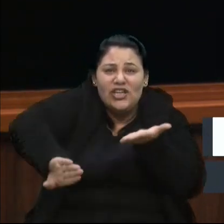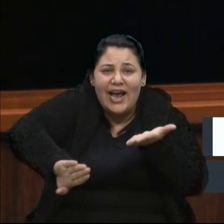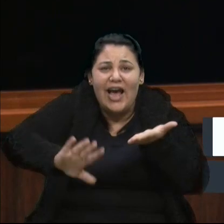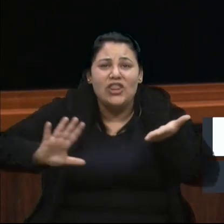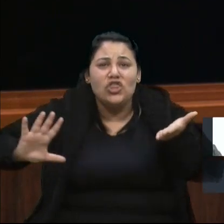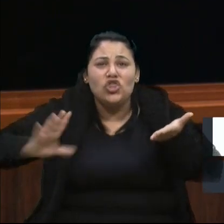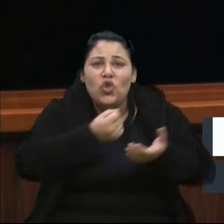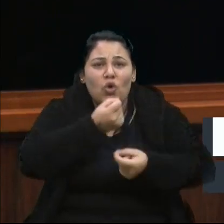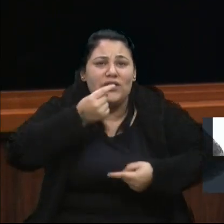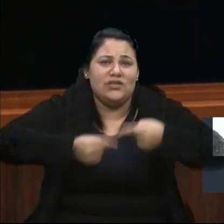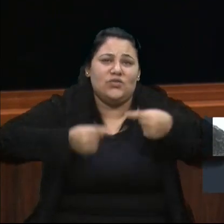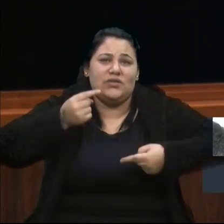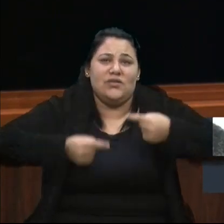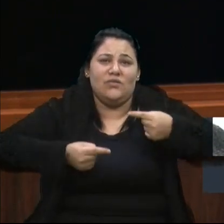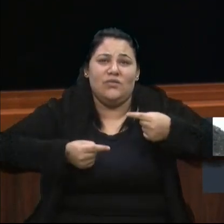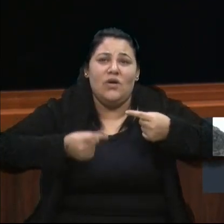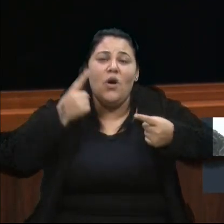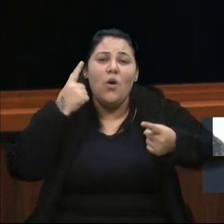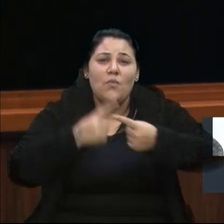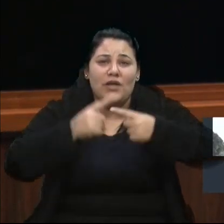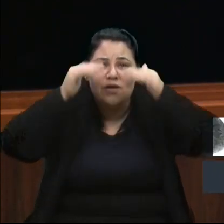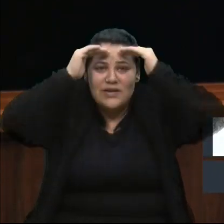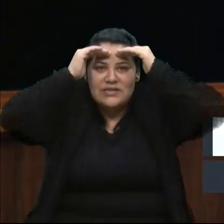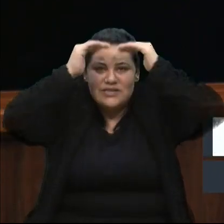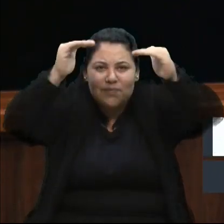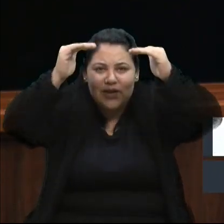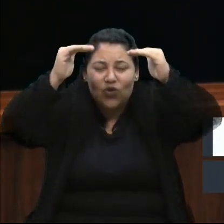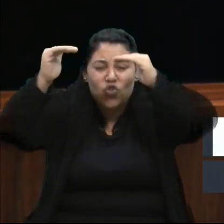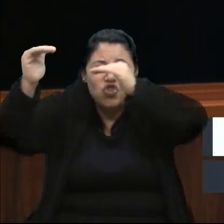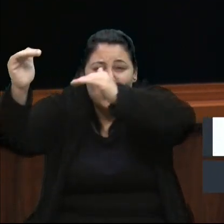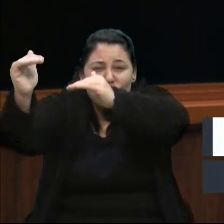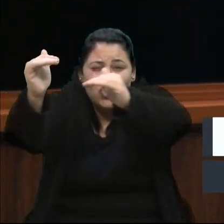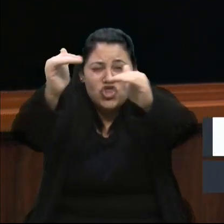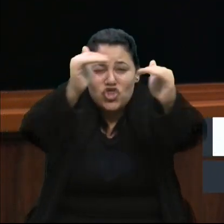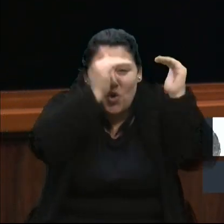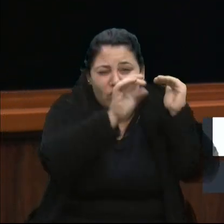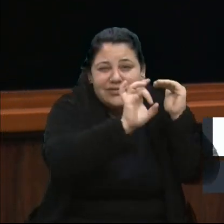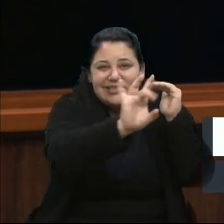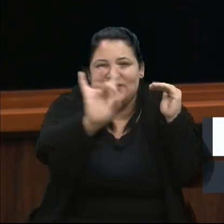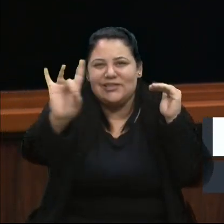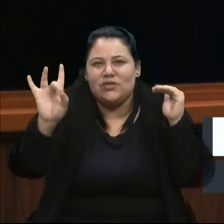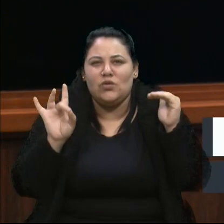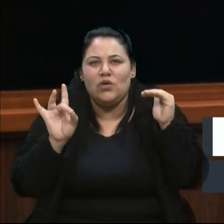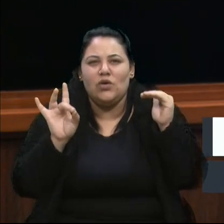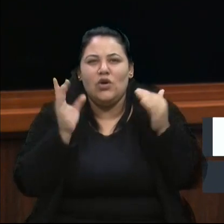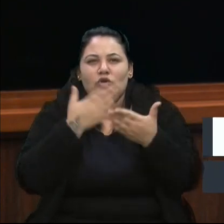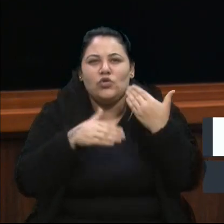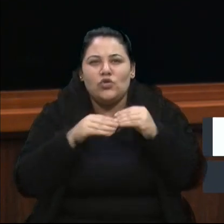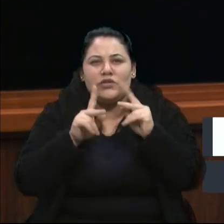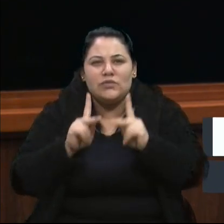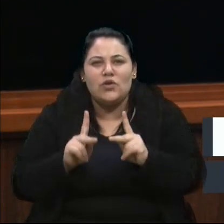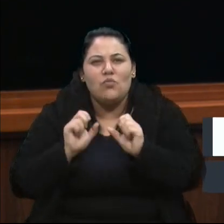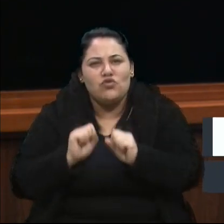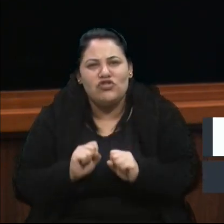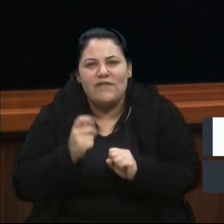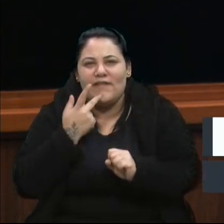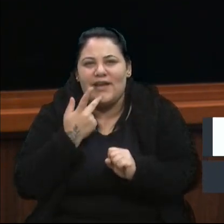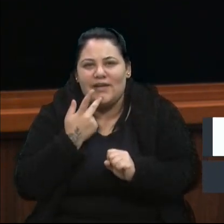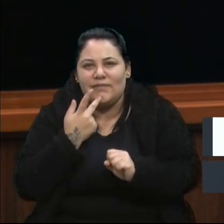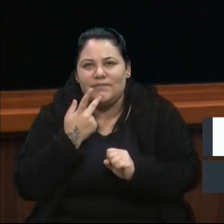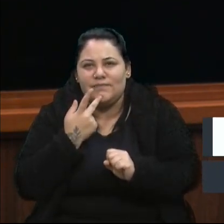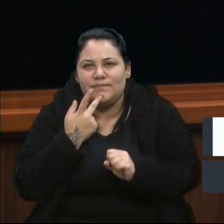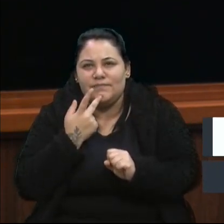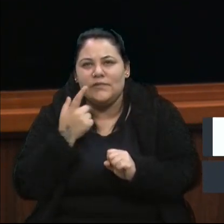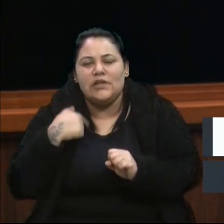Porque eu respeito cada um e cada uma dos vereadores aqui. Todo mundo poderia dizer, não, vereadora, não me convenceu,